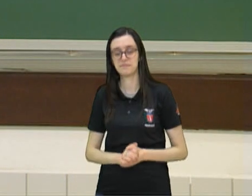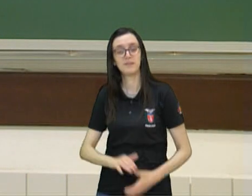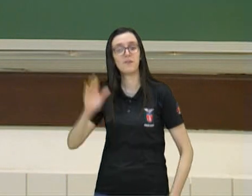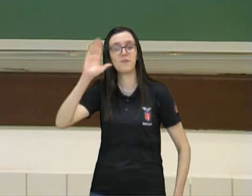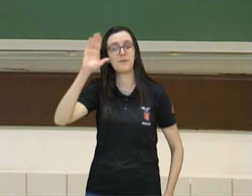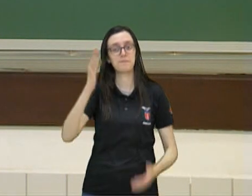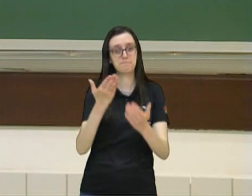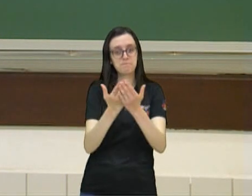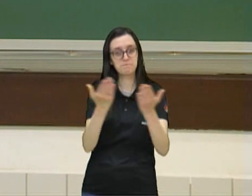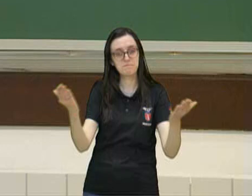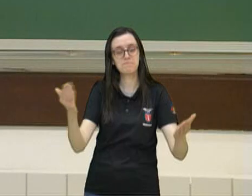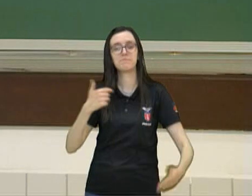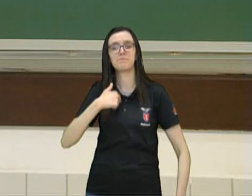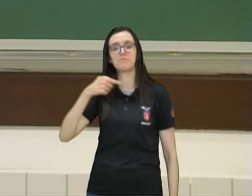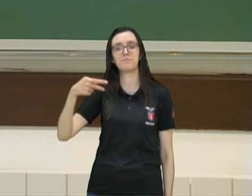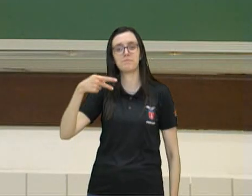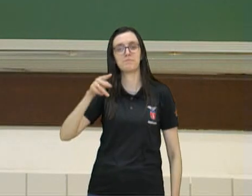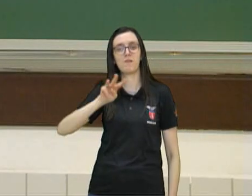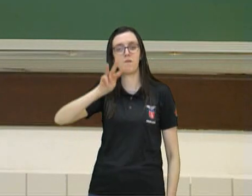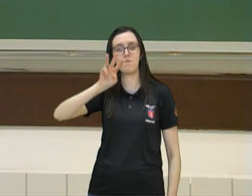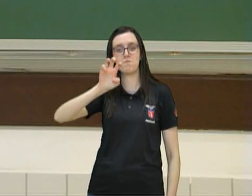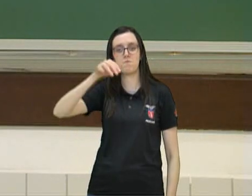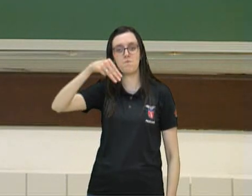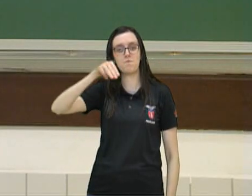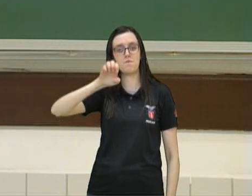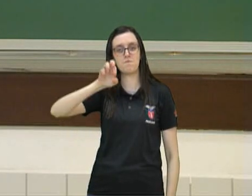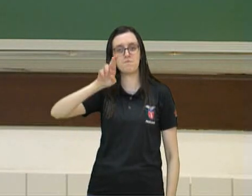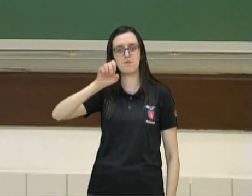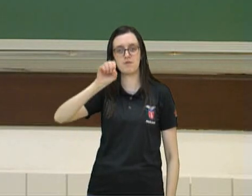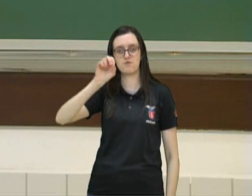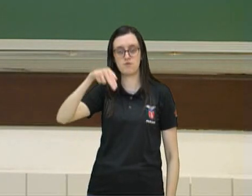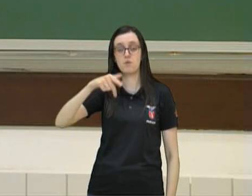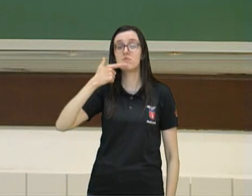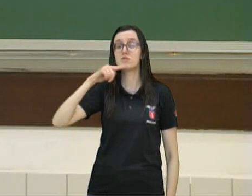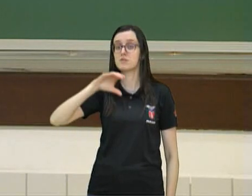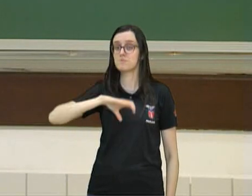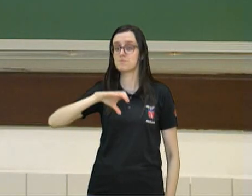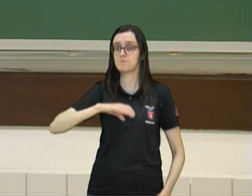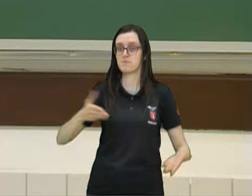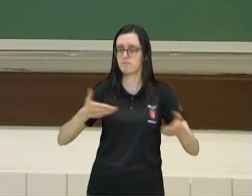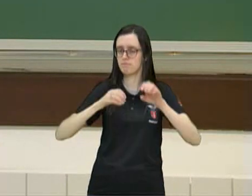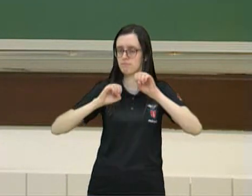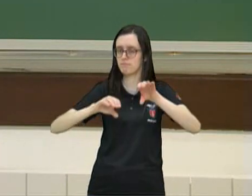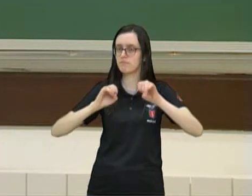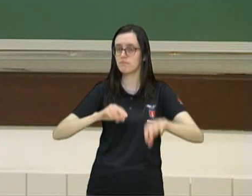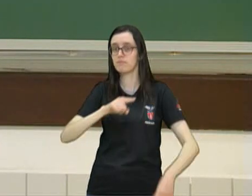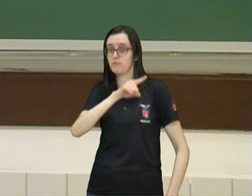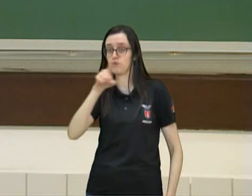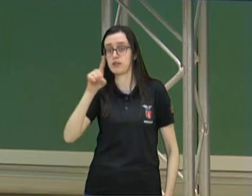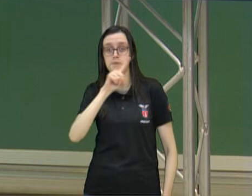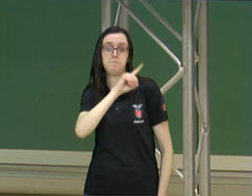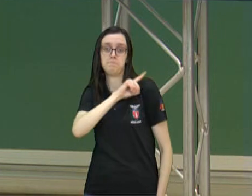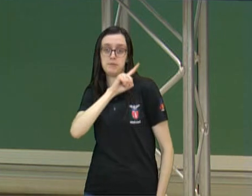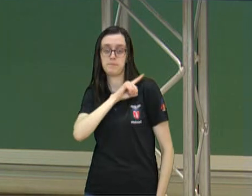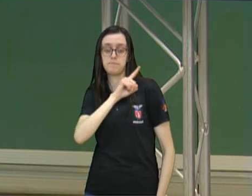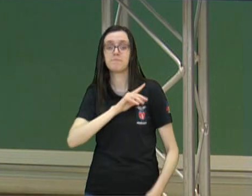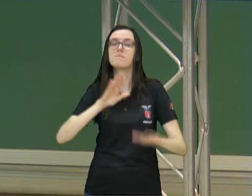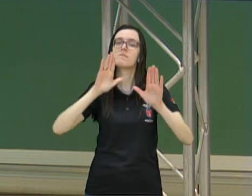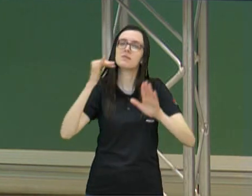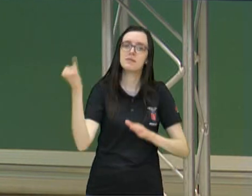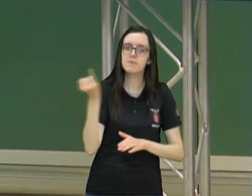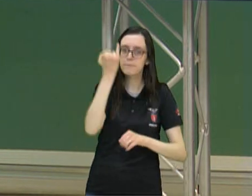Olá pessoal, professor Emerson, língua portuguesa, para trabalhar com vocês aí que estão na primeira série. Vou